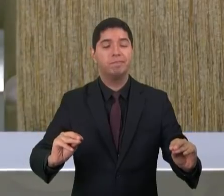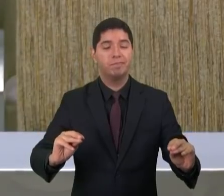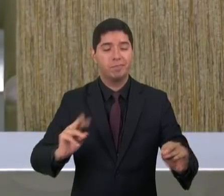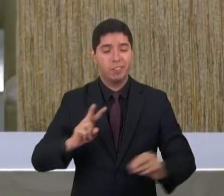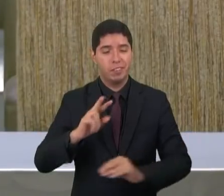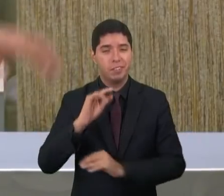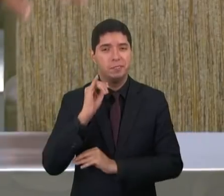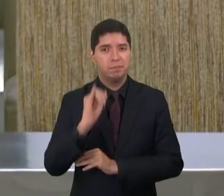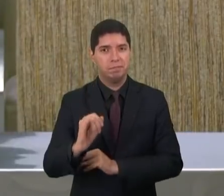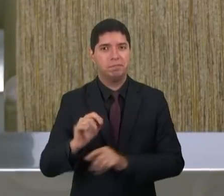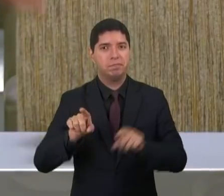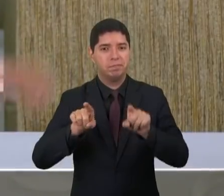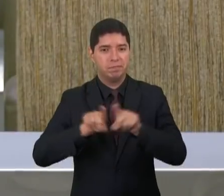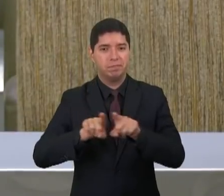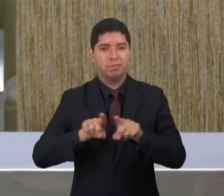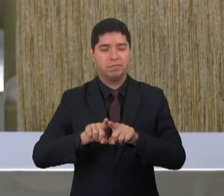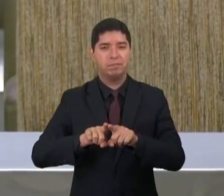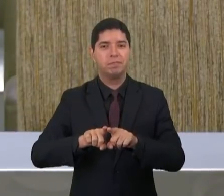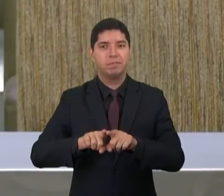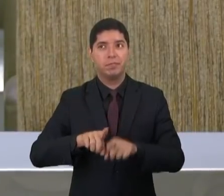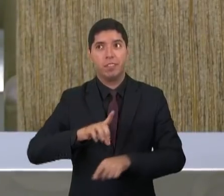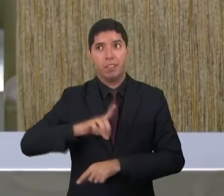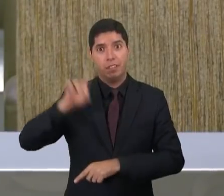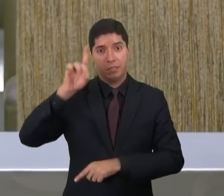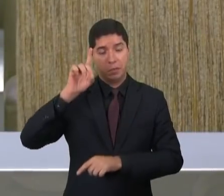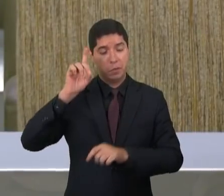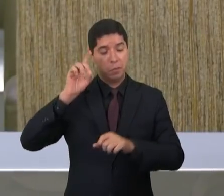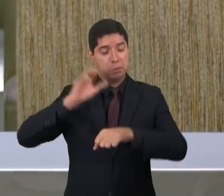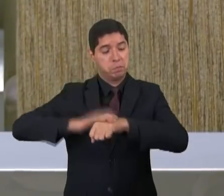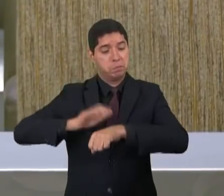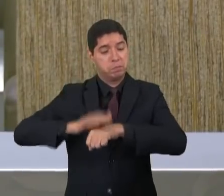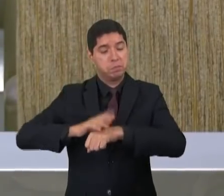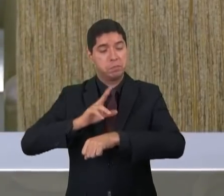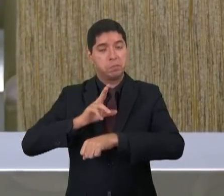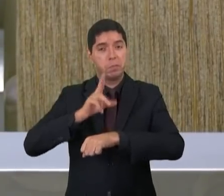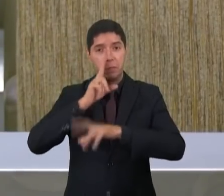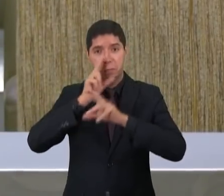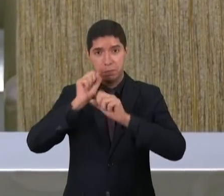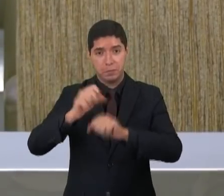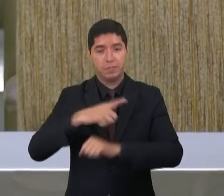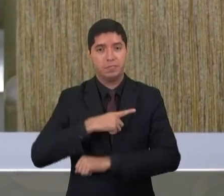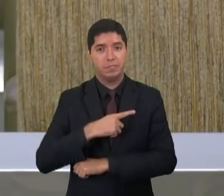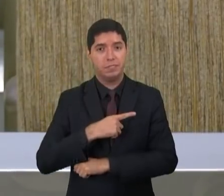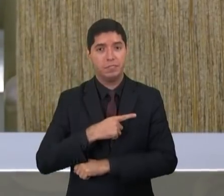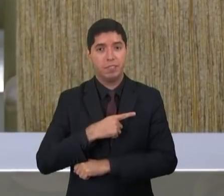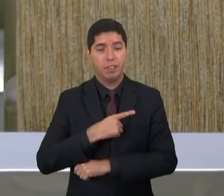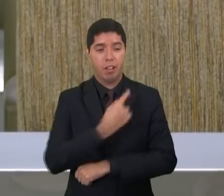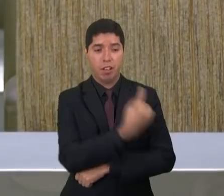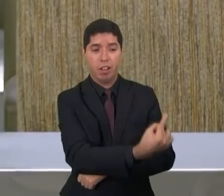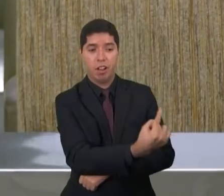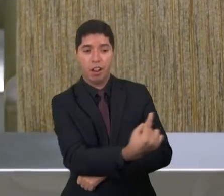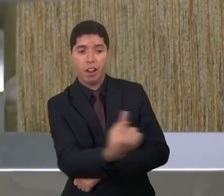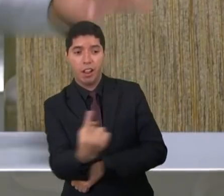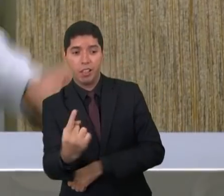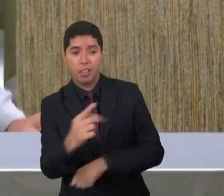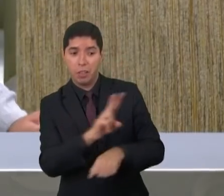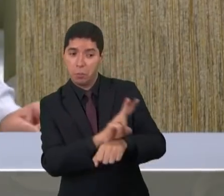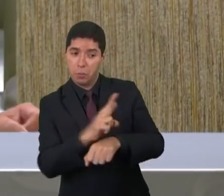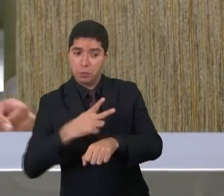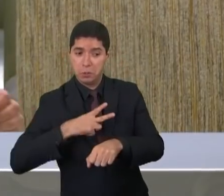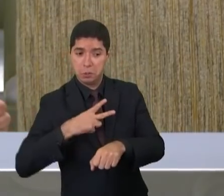puder. É cada um por si. É, vai ser assim mesmo. Cada um que vai cuidar de se proteger,